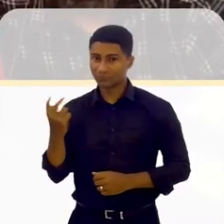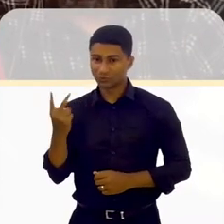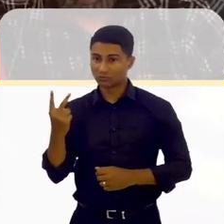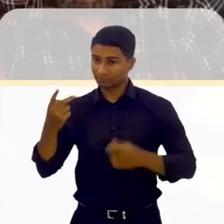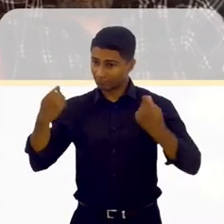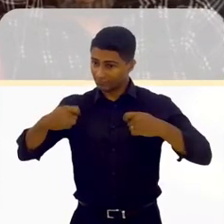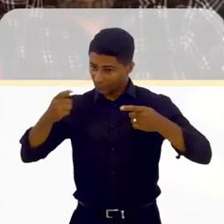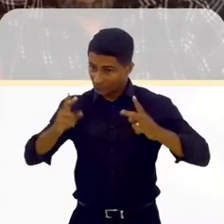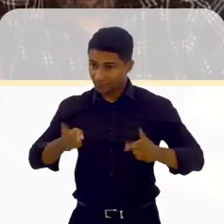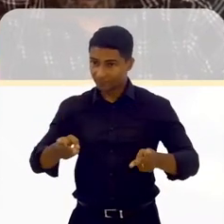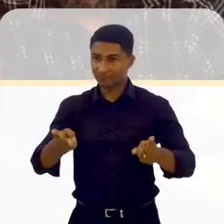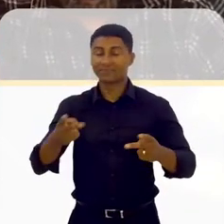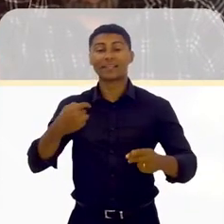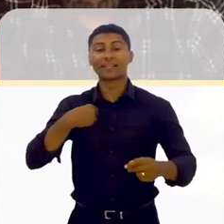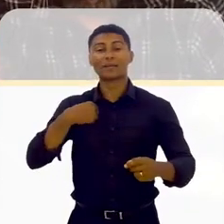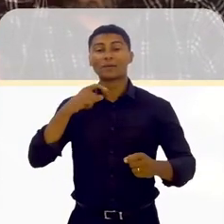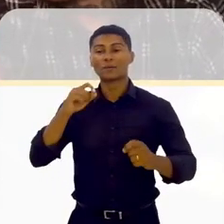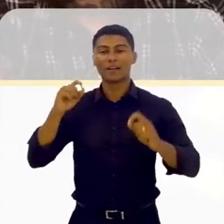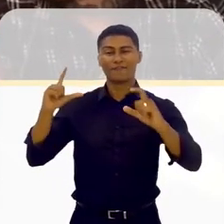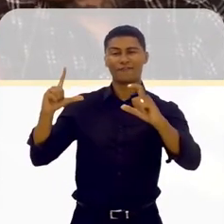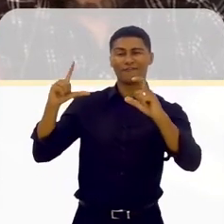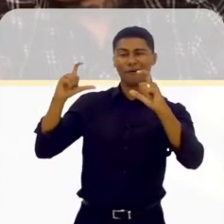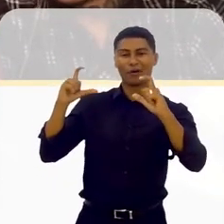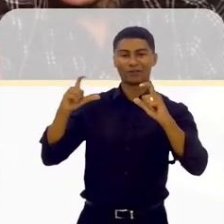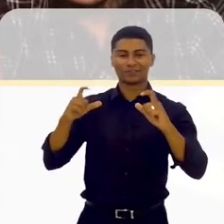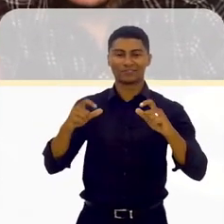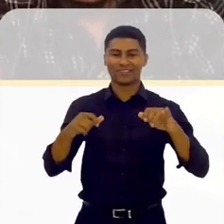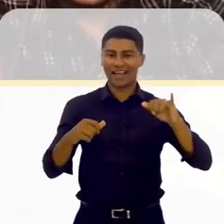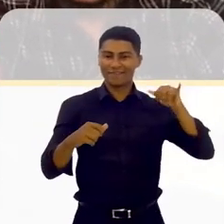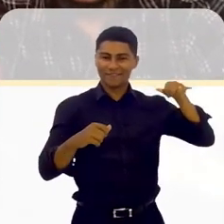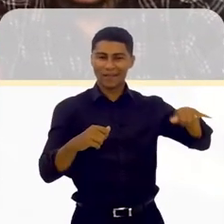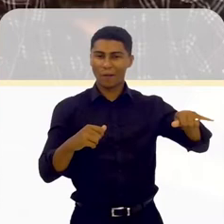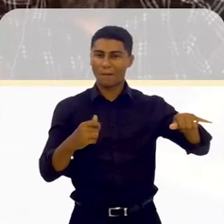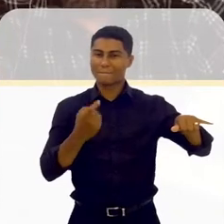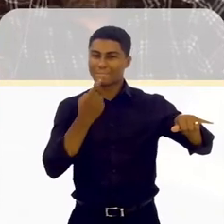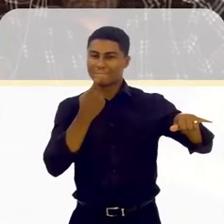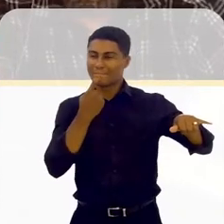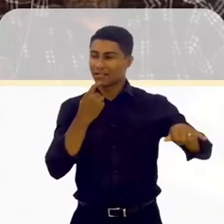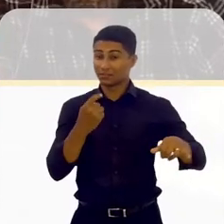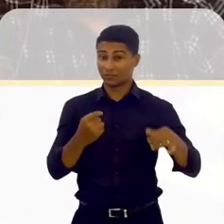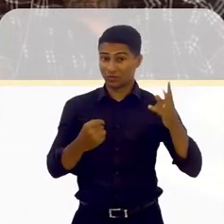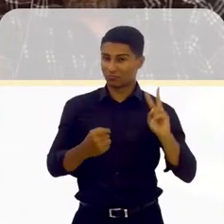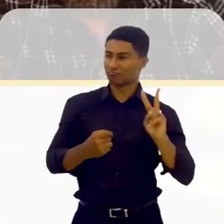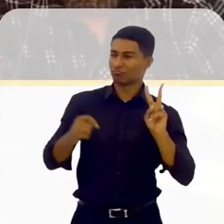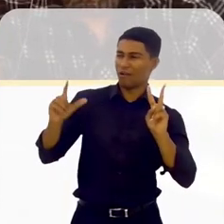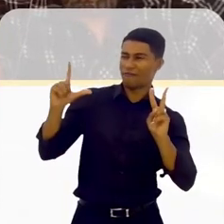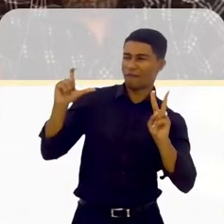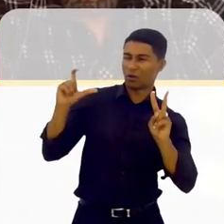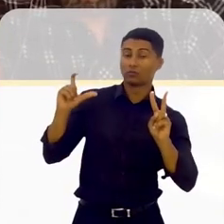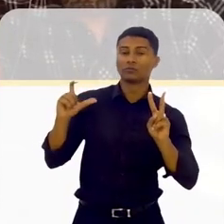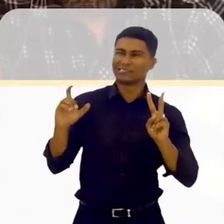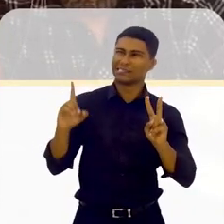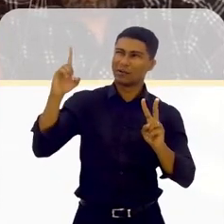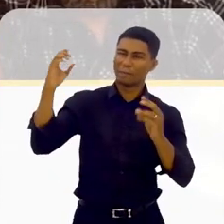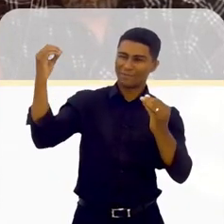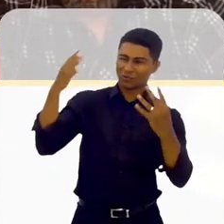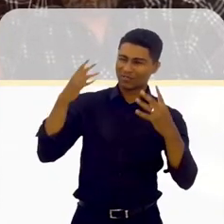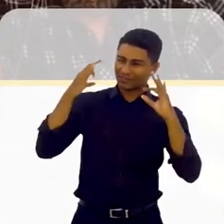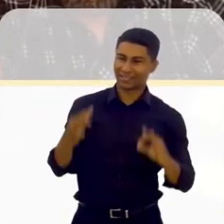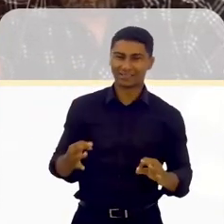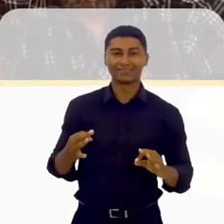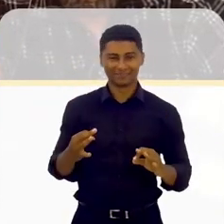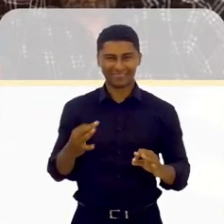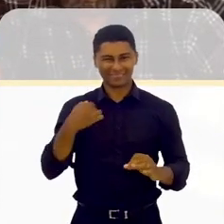toque da nave. Eu até tirei uma foto lá no avião lá, falei, agora nós está no toque da nave, vamos embora que e Deus é o guia. Vamos embora, vamos